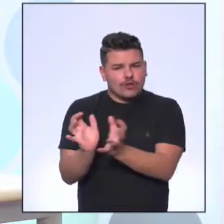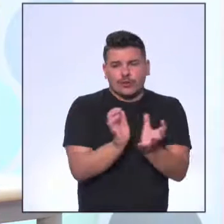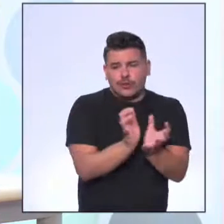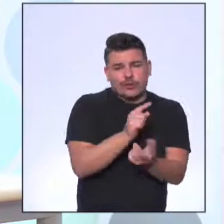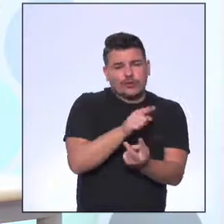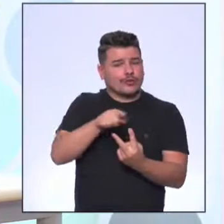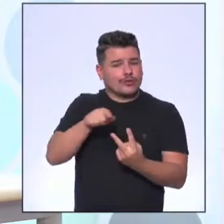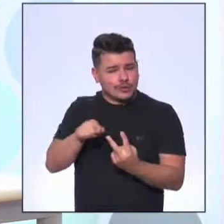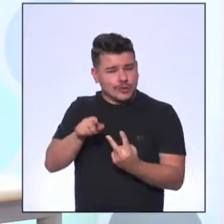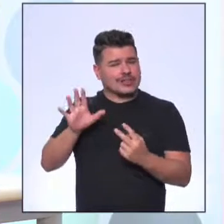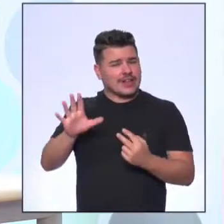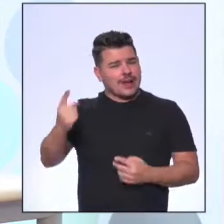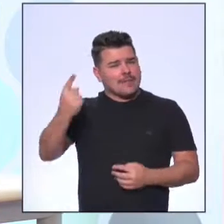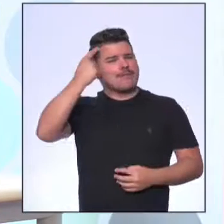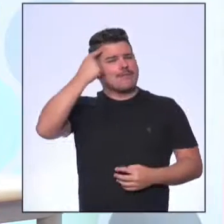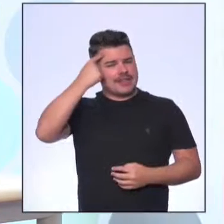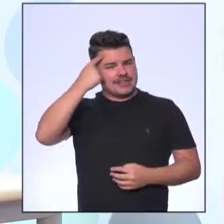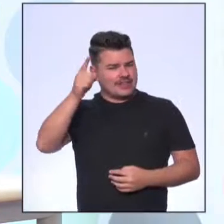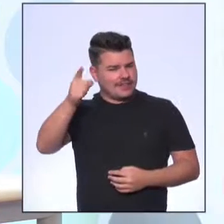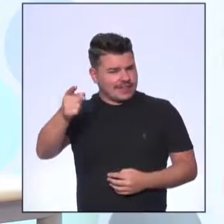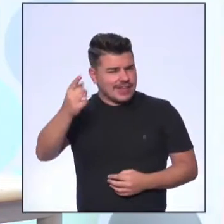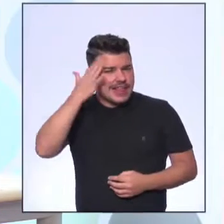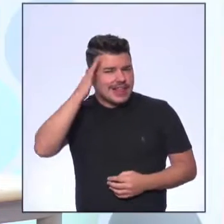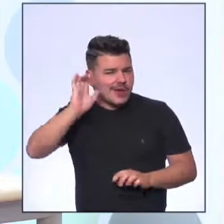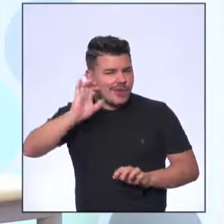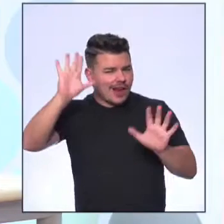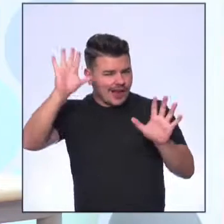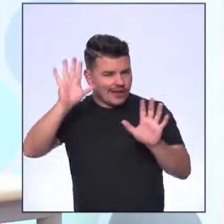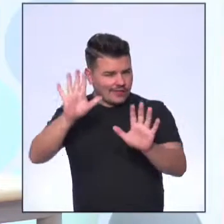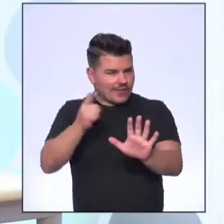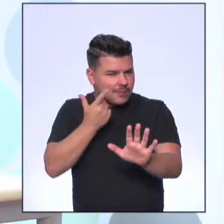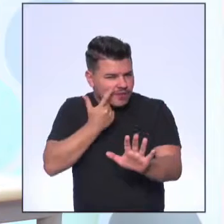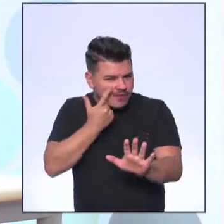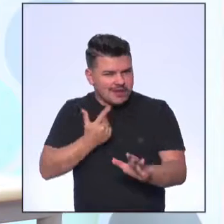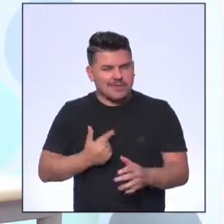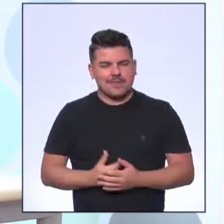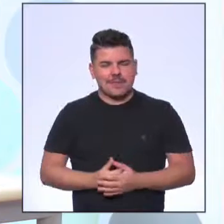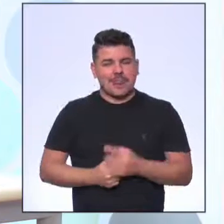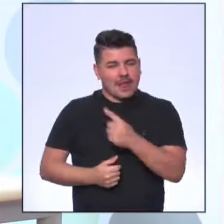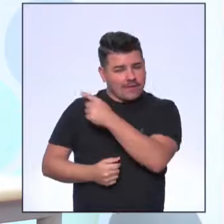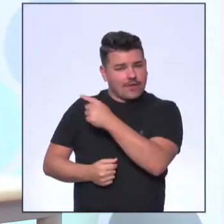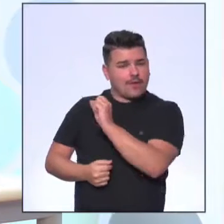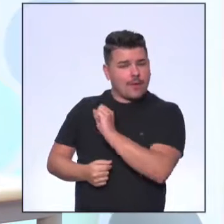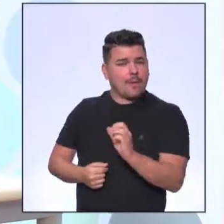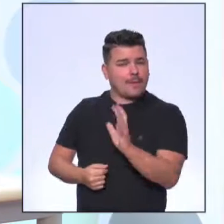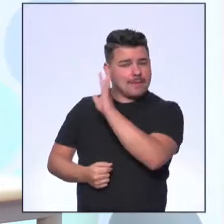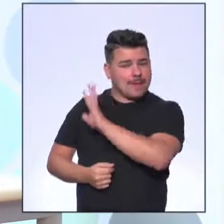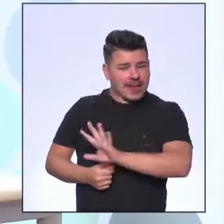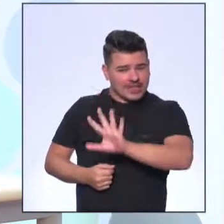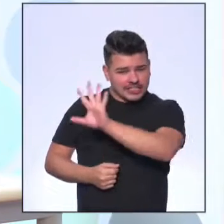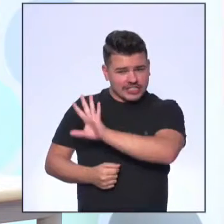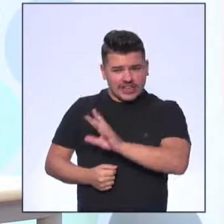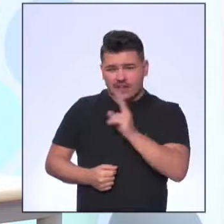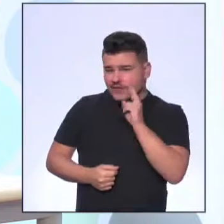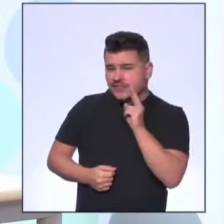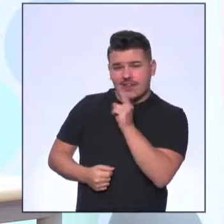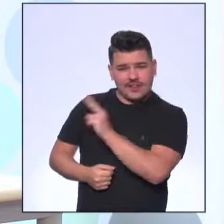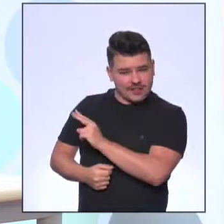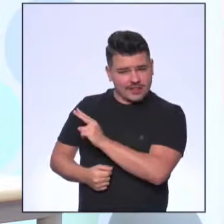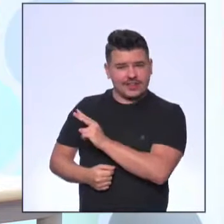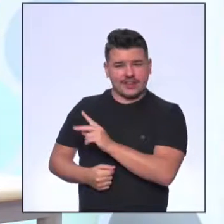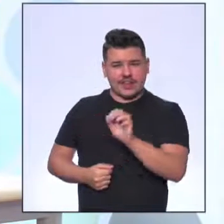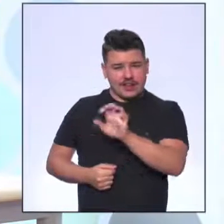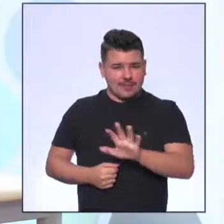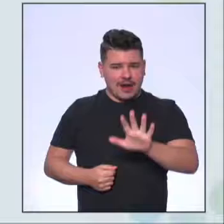pensar, né, ver se vocês entenderam realmente isso, né, eu vou colocar uma imagem para vocês aqui de um ermitão,